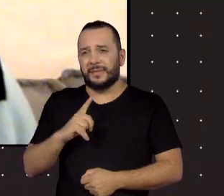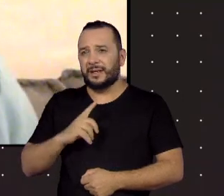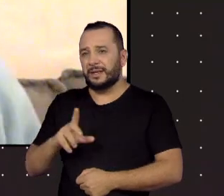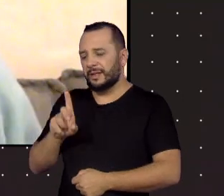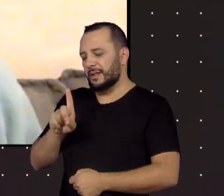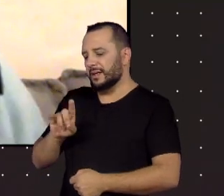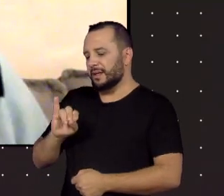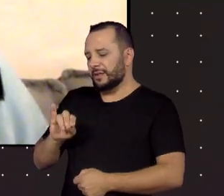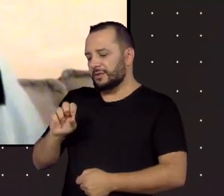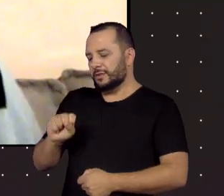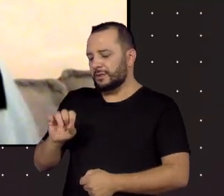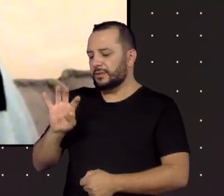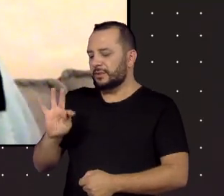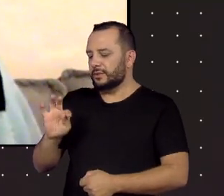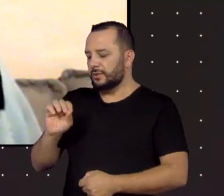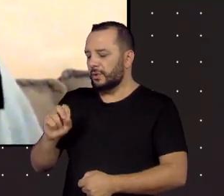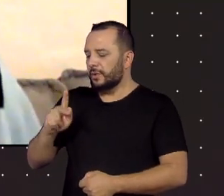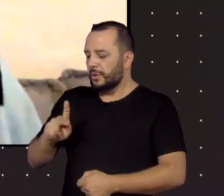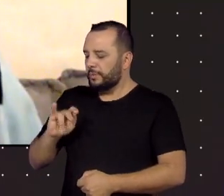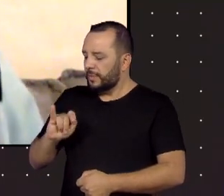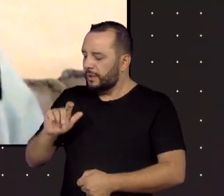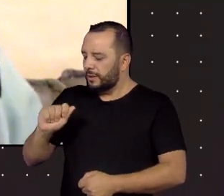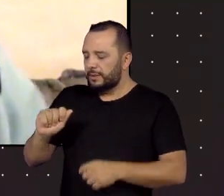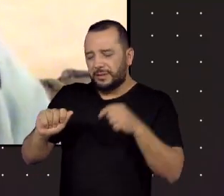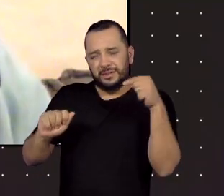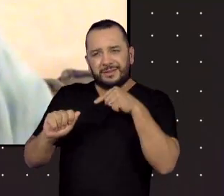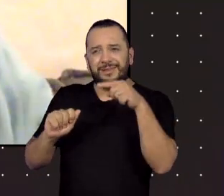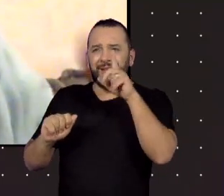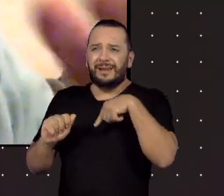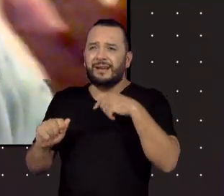é apenas uma